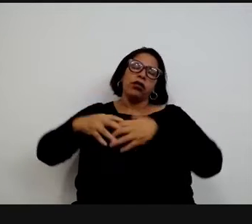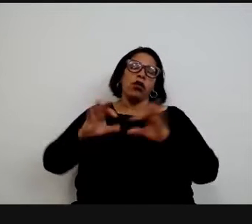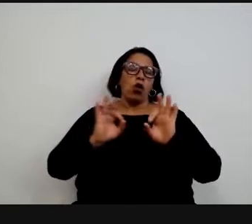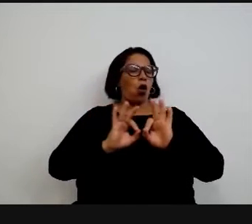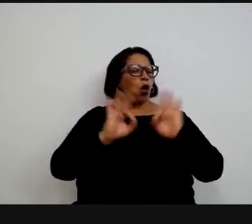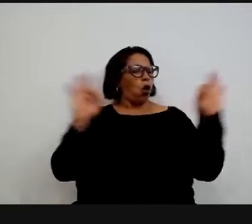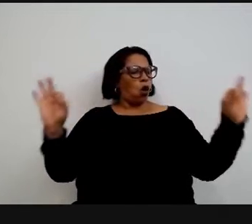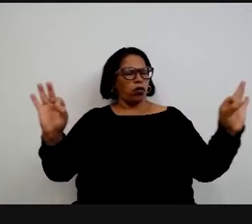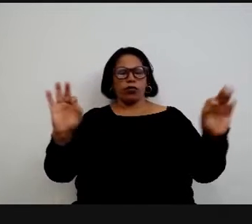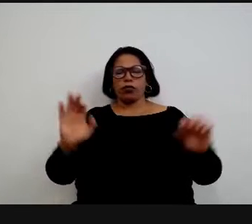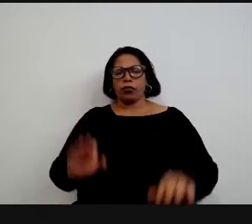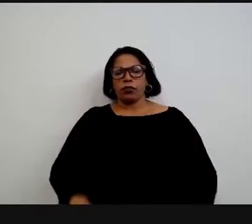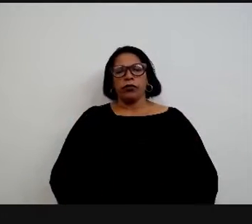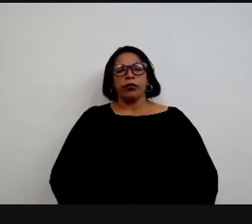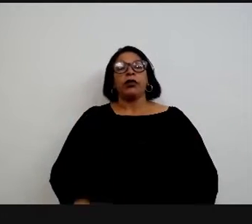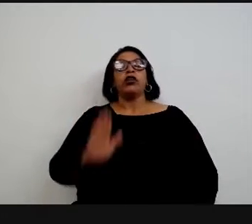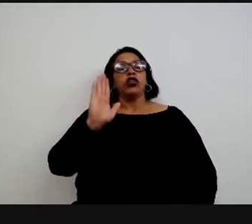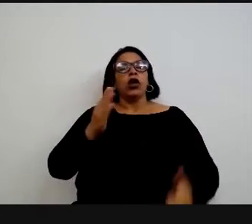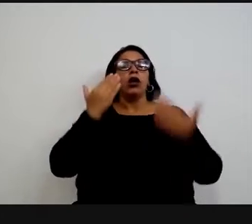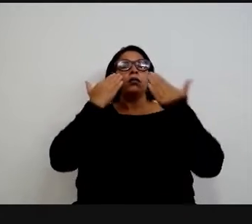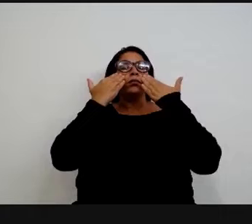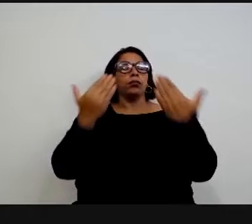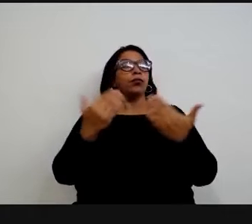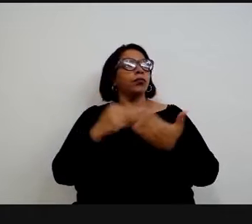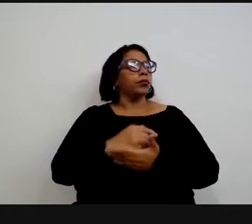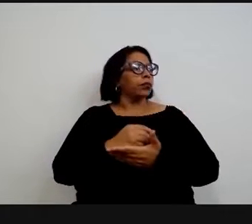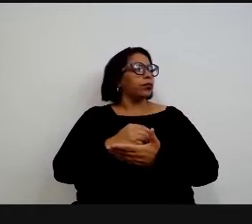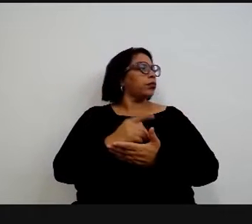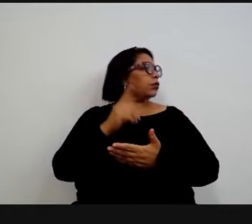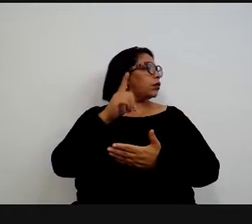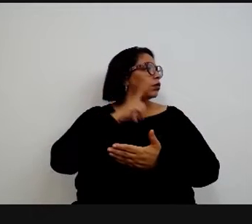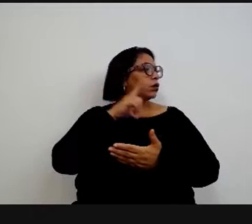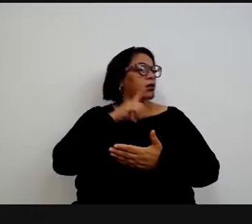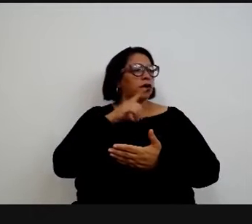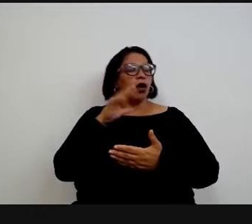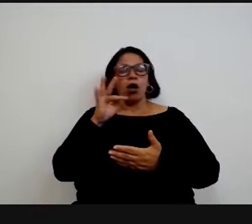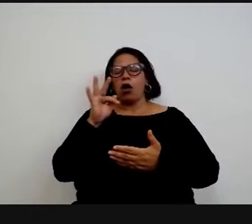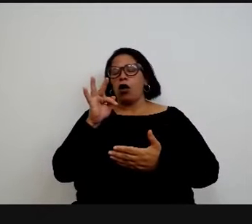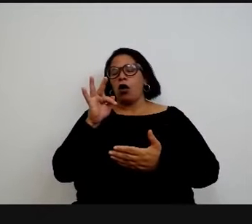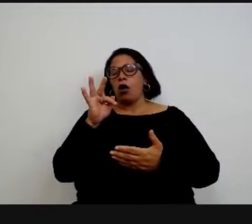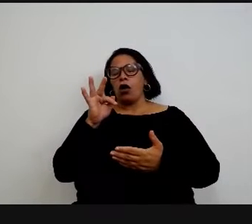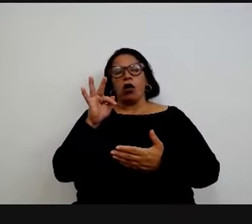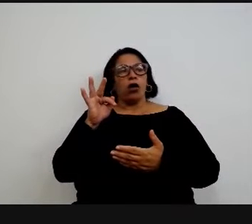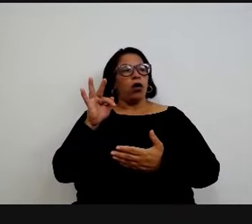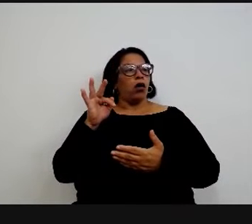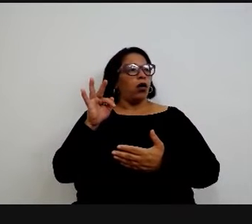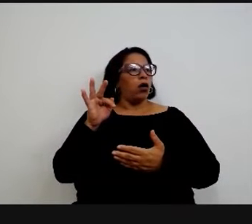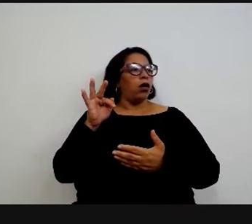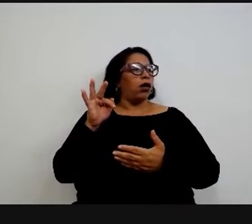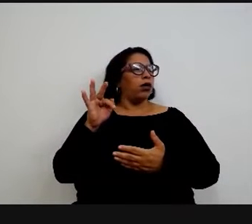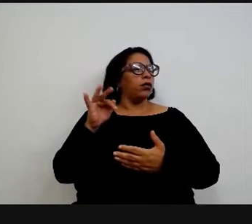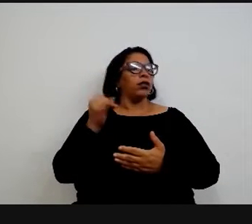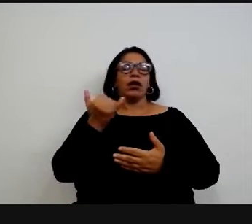ótimo. Então já temos um primeiro cenário aí. Temos Florian, por favor, gostaria de...